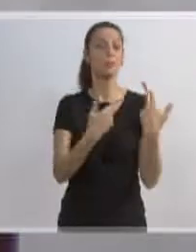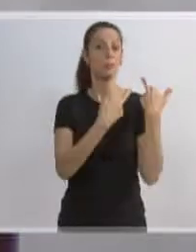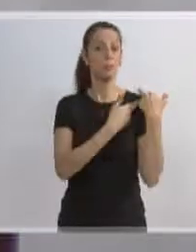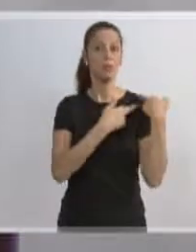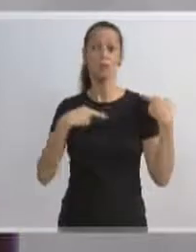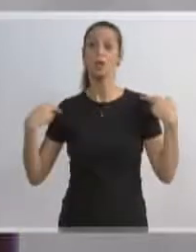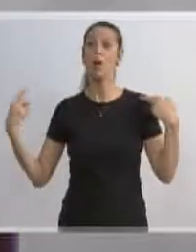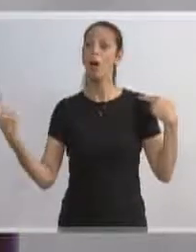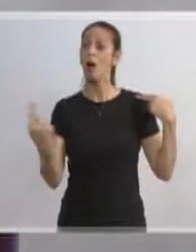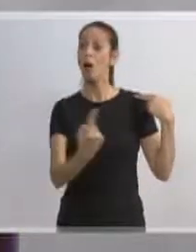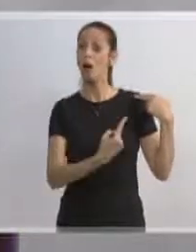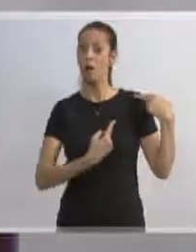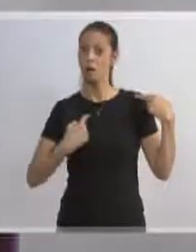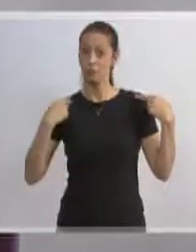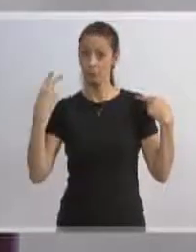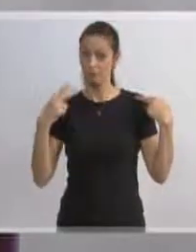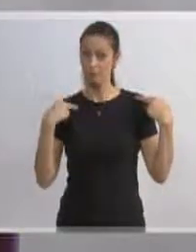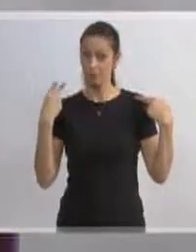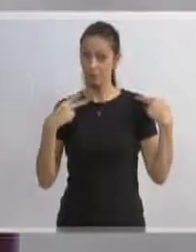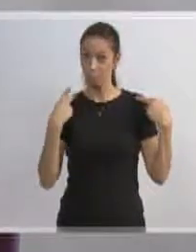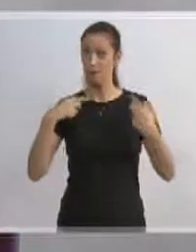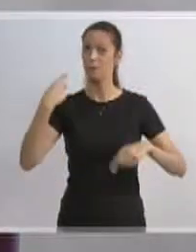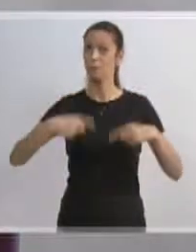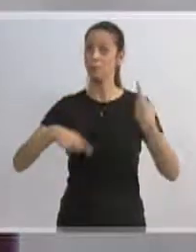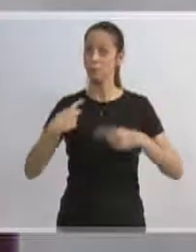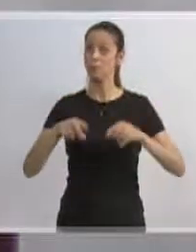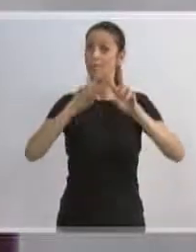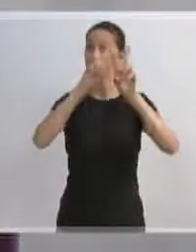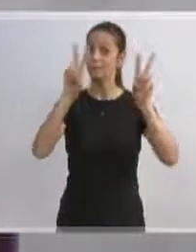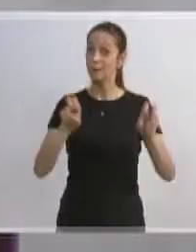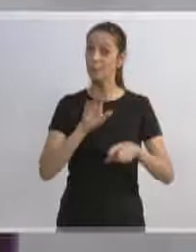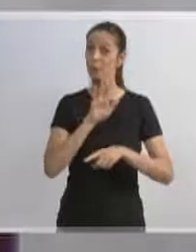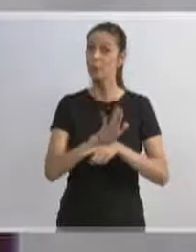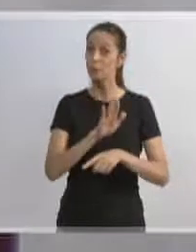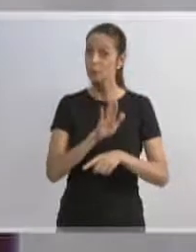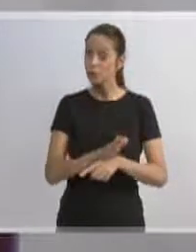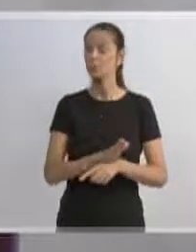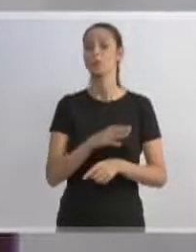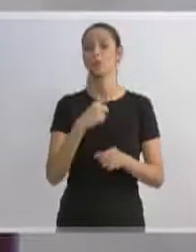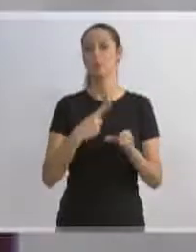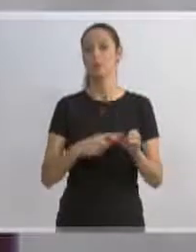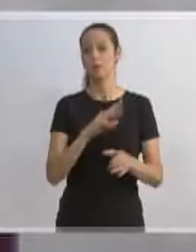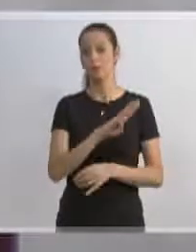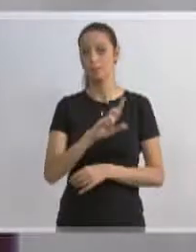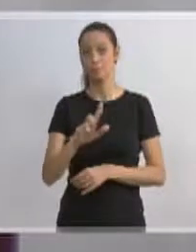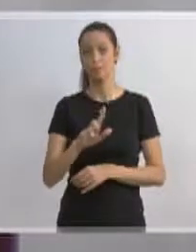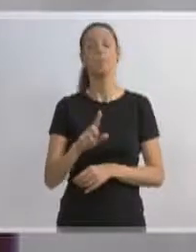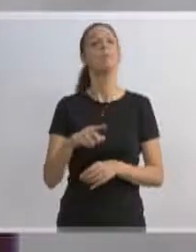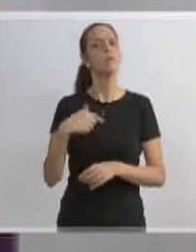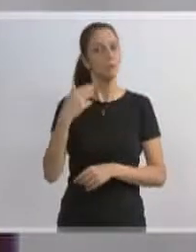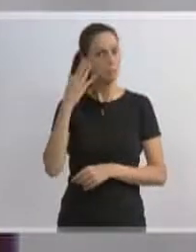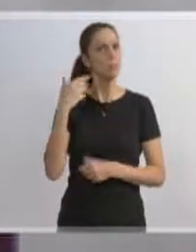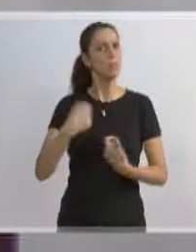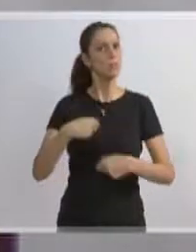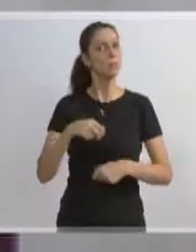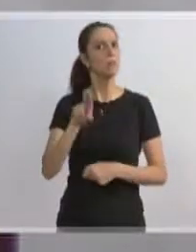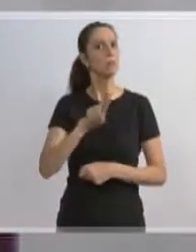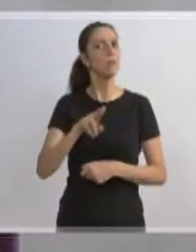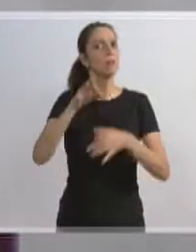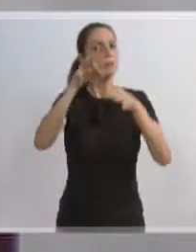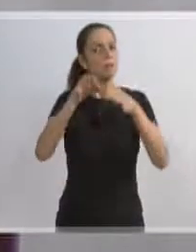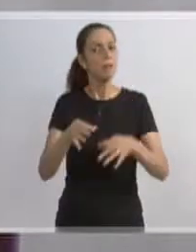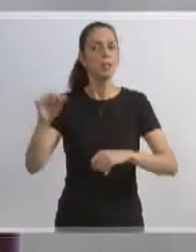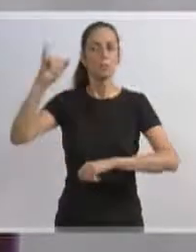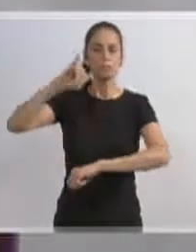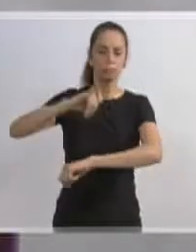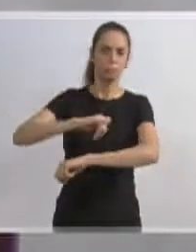aqui discutirmos os temas que são muito relevantes para a nossa cidade e a questão de utilizarmos melhor a questão do nosso aeroclube,